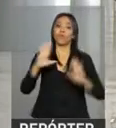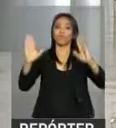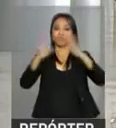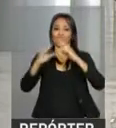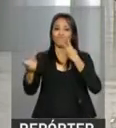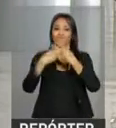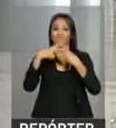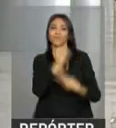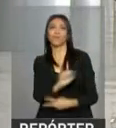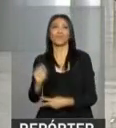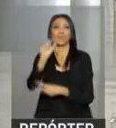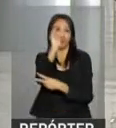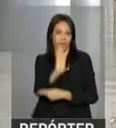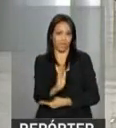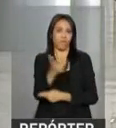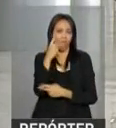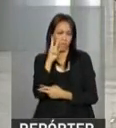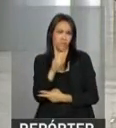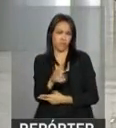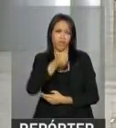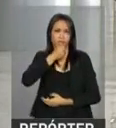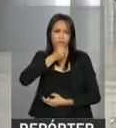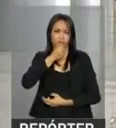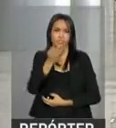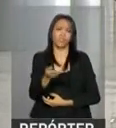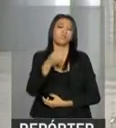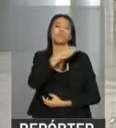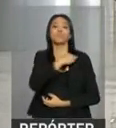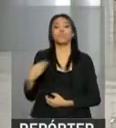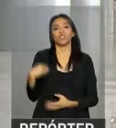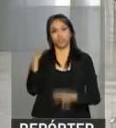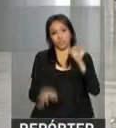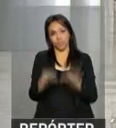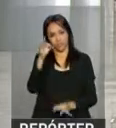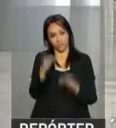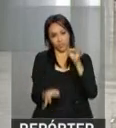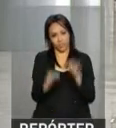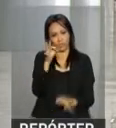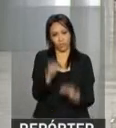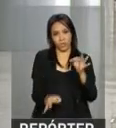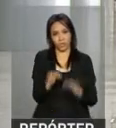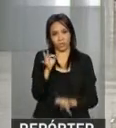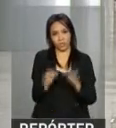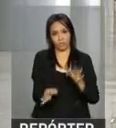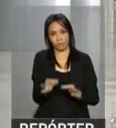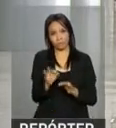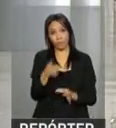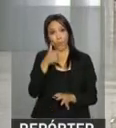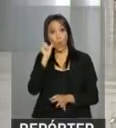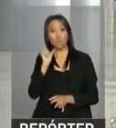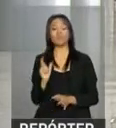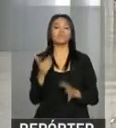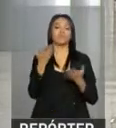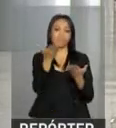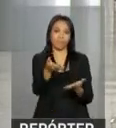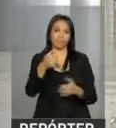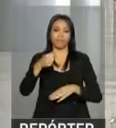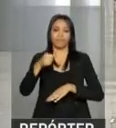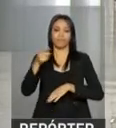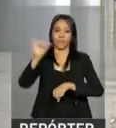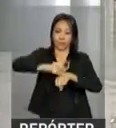país. Vamos ouvir um trecho da entrevista do ministro da Justiça, Alexandre de Moraes, ontem na cidade de Manaus.